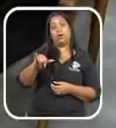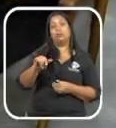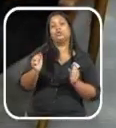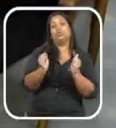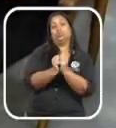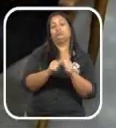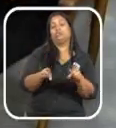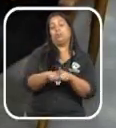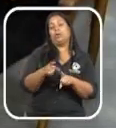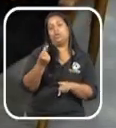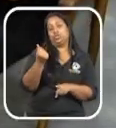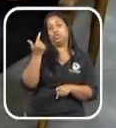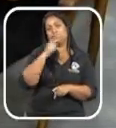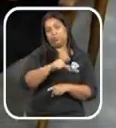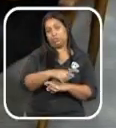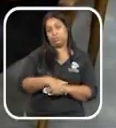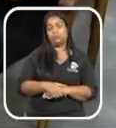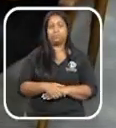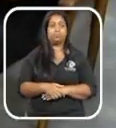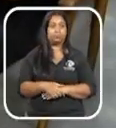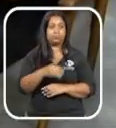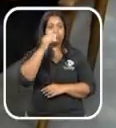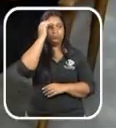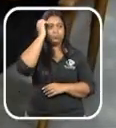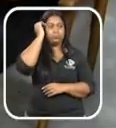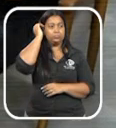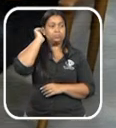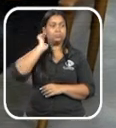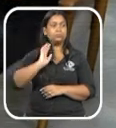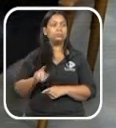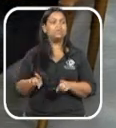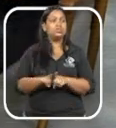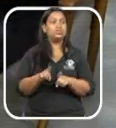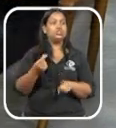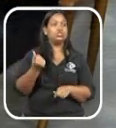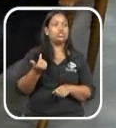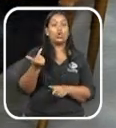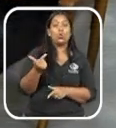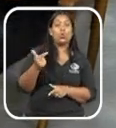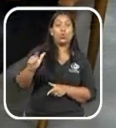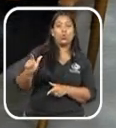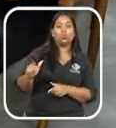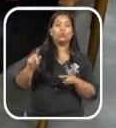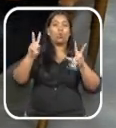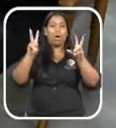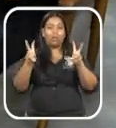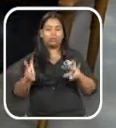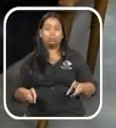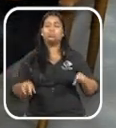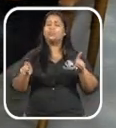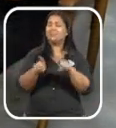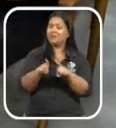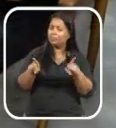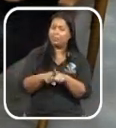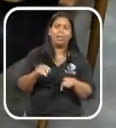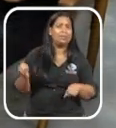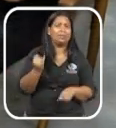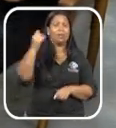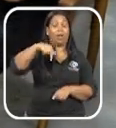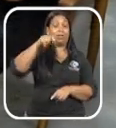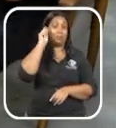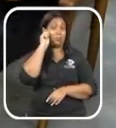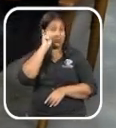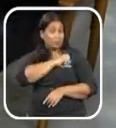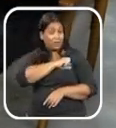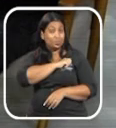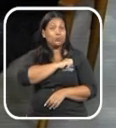Falando em dinheiro, um outro assunto bastante importante para a nossa cidade, que foi discutido aqui na Câmara, mas eu